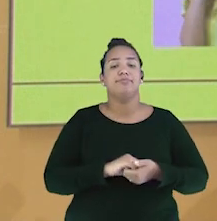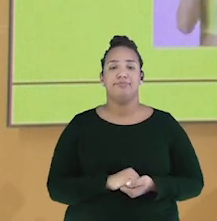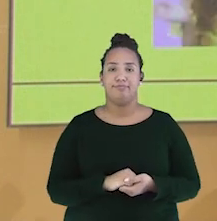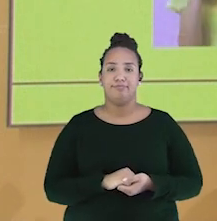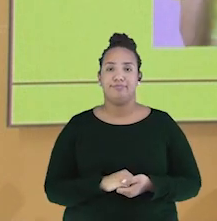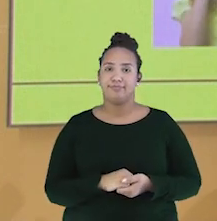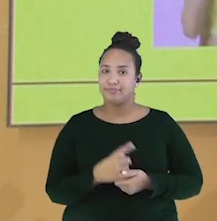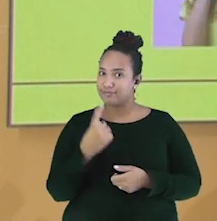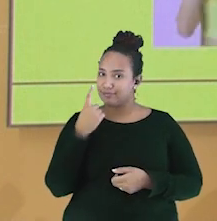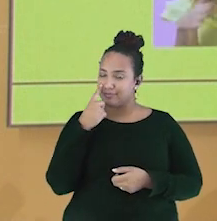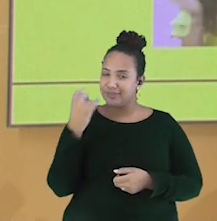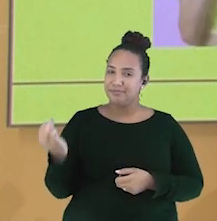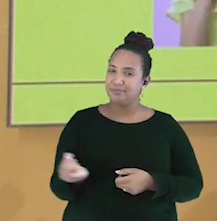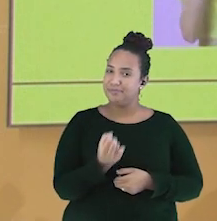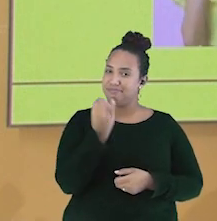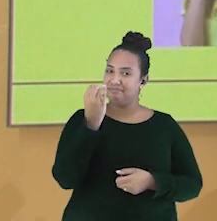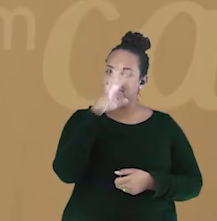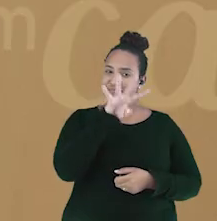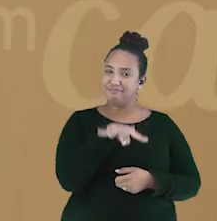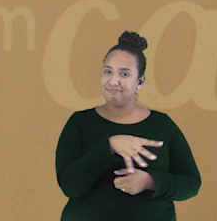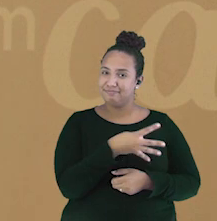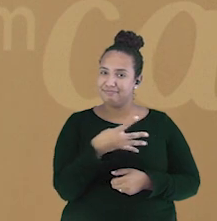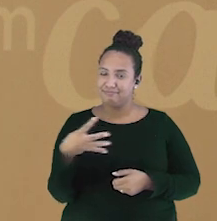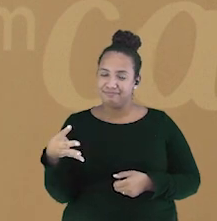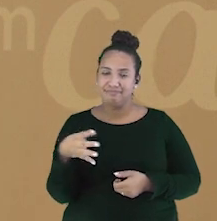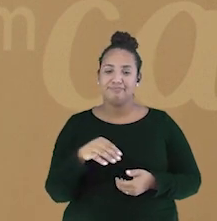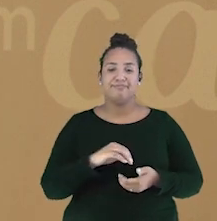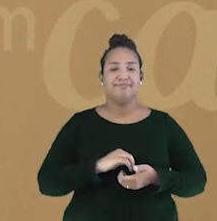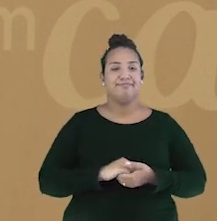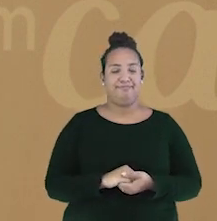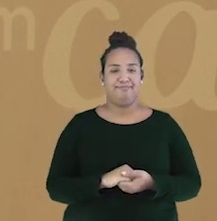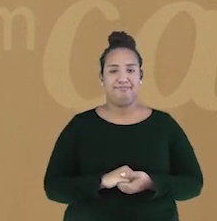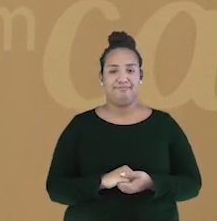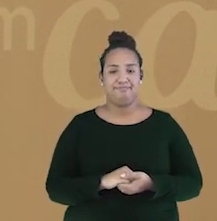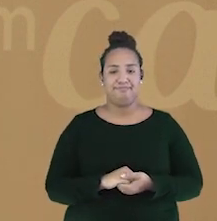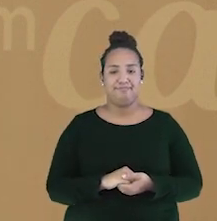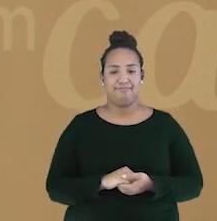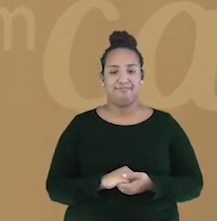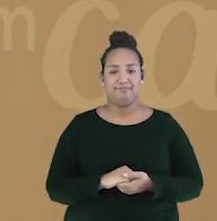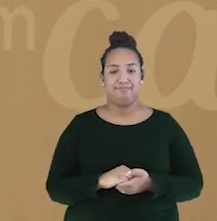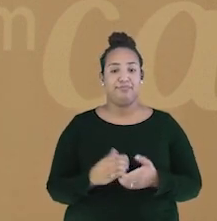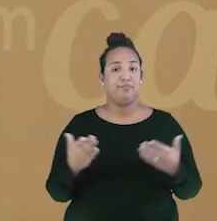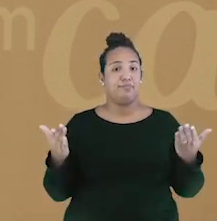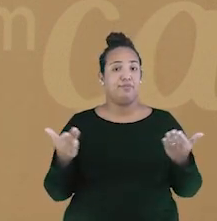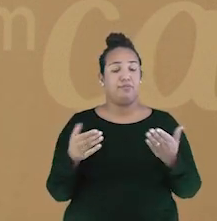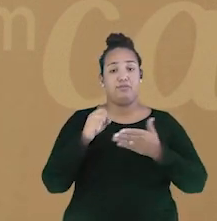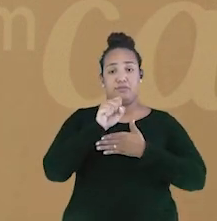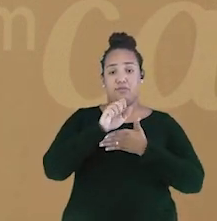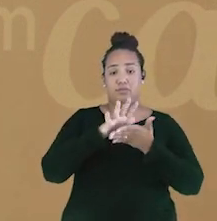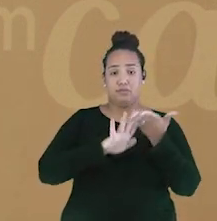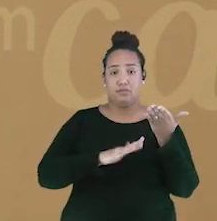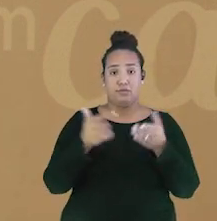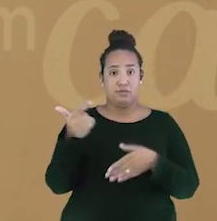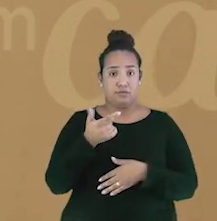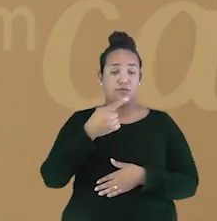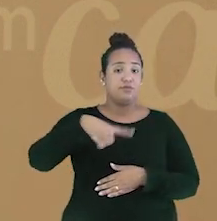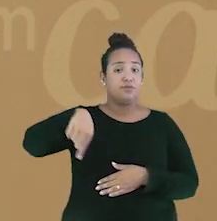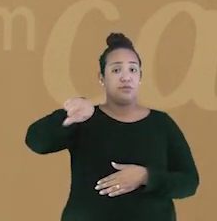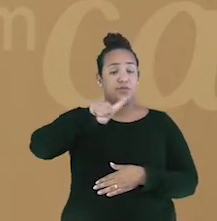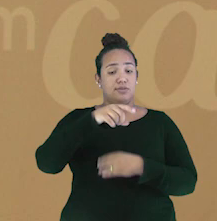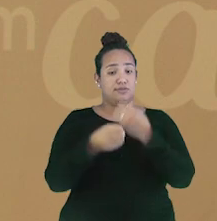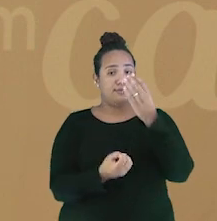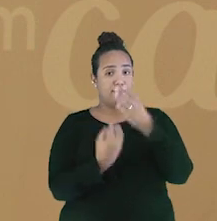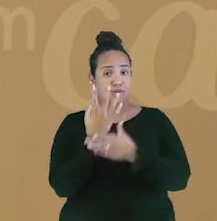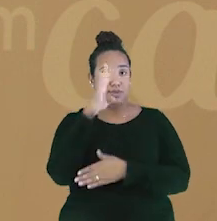como são importantes as tabelas nessa próxima atividade você vai construir uma tabela simples